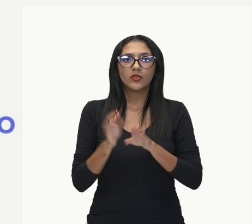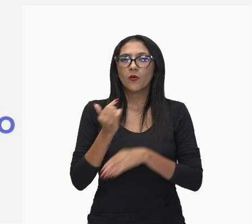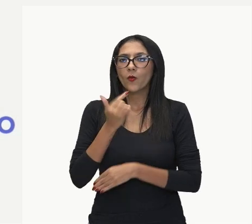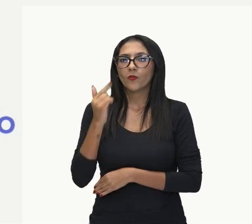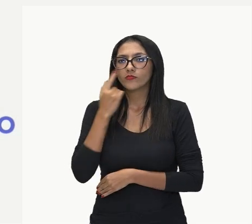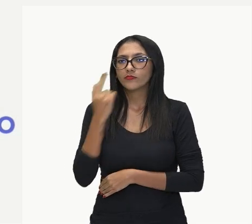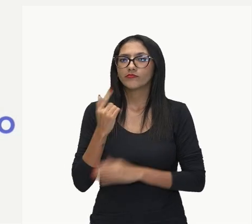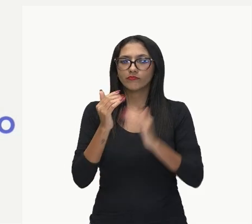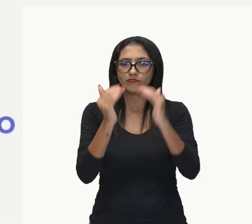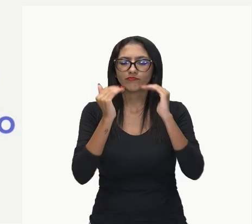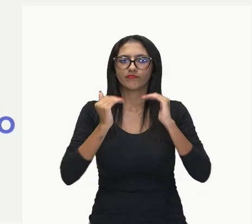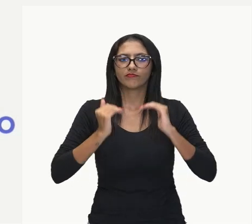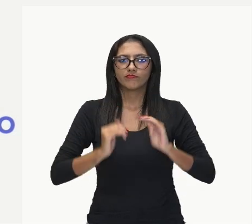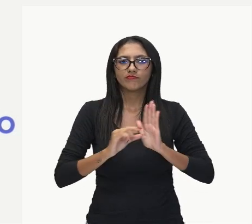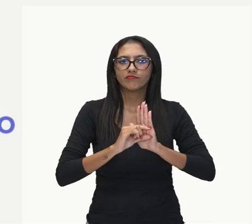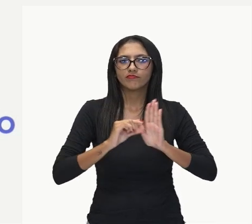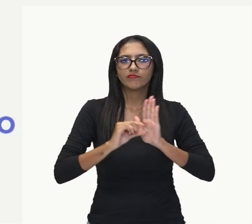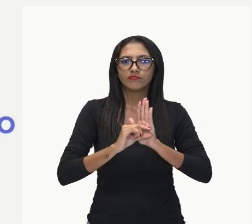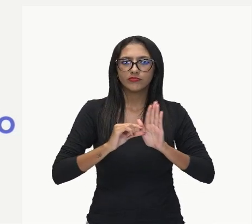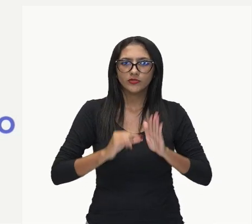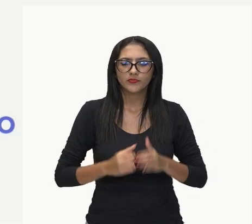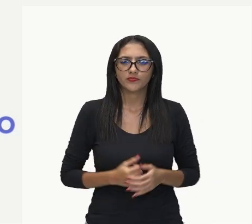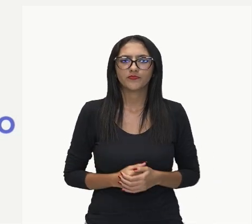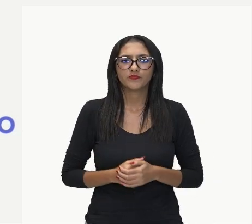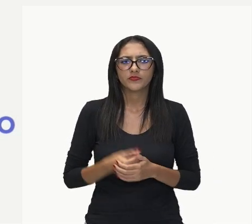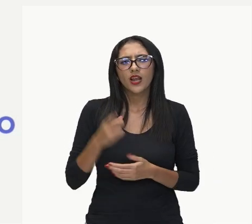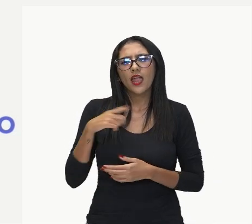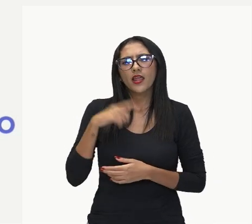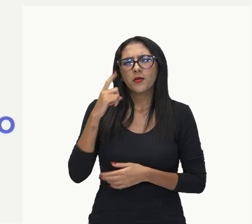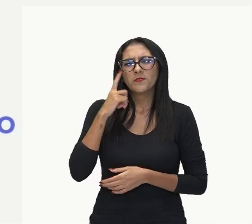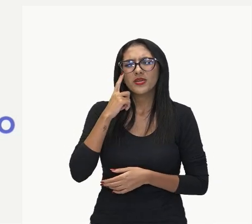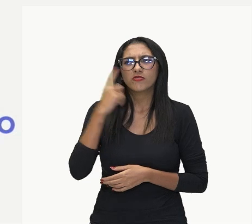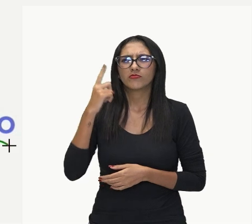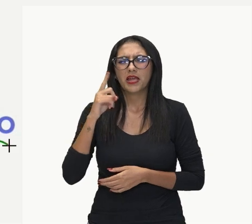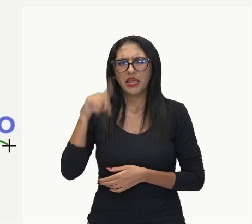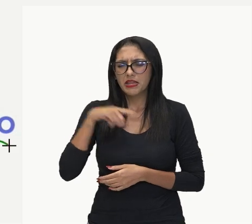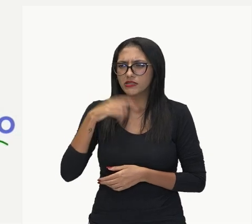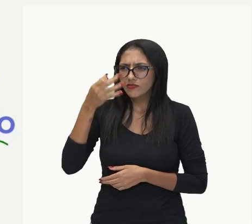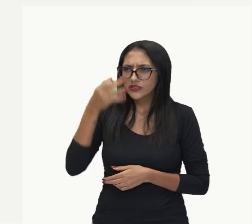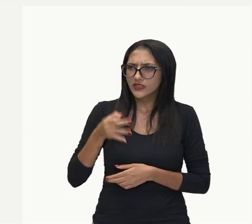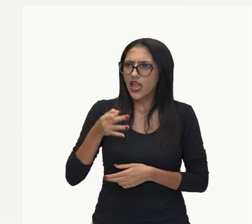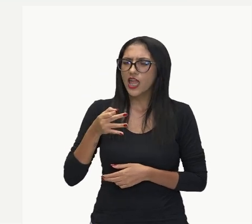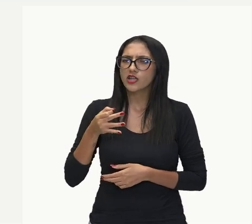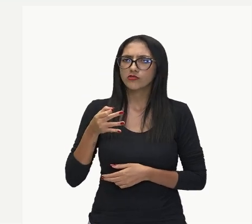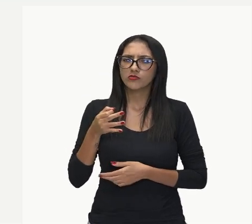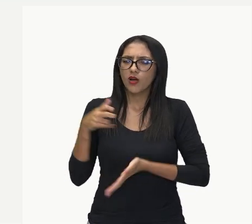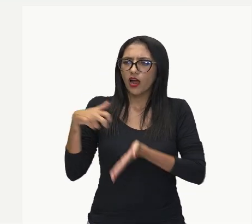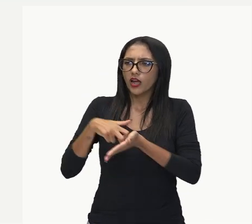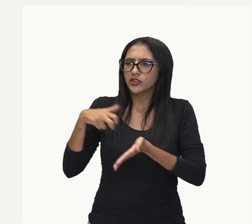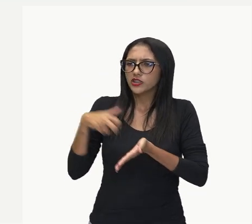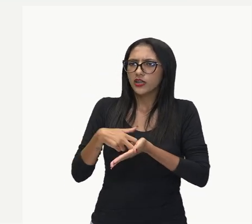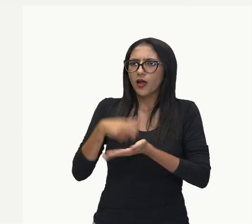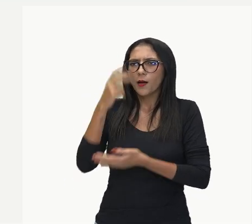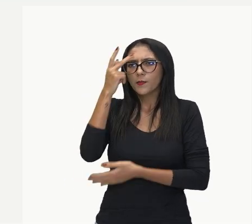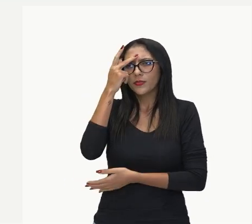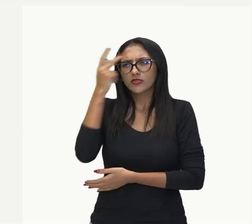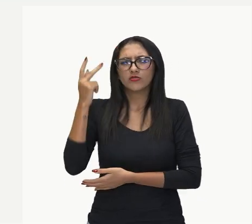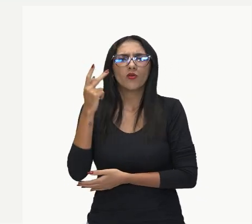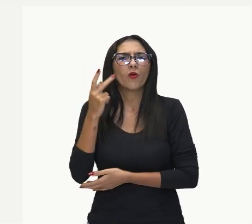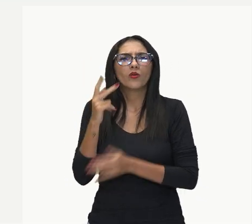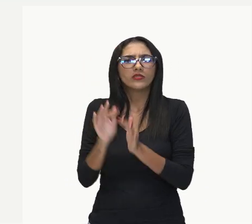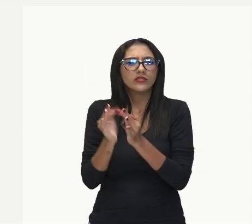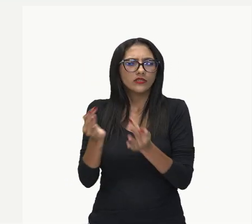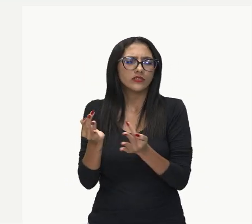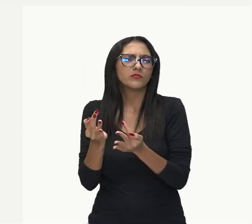só. Estava certo bulir com as pessoas que não fazem mal a